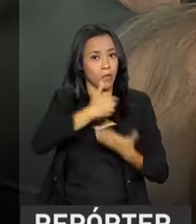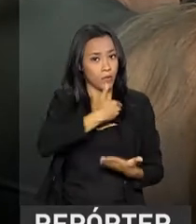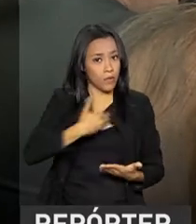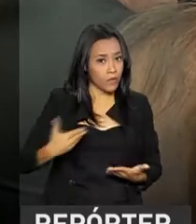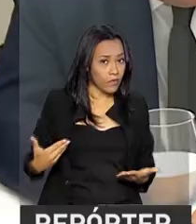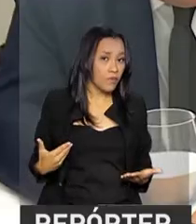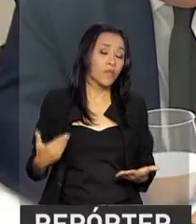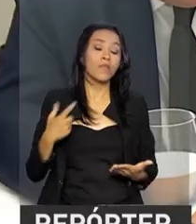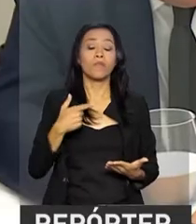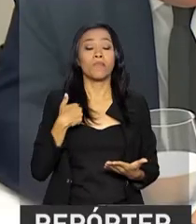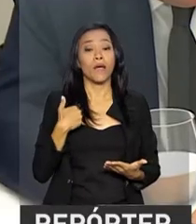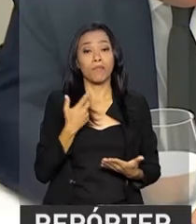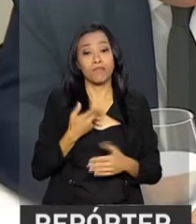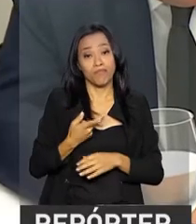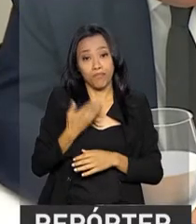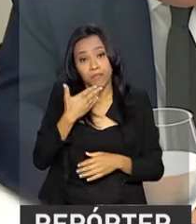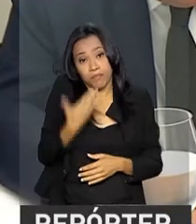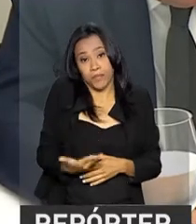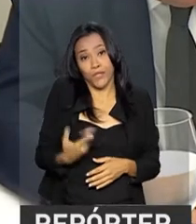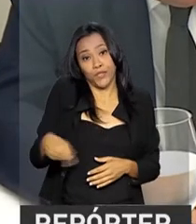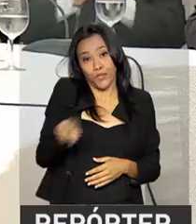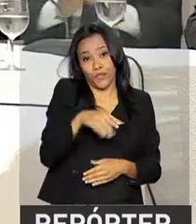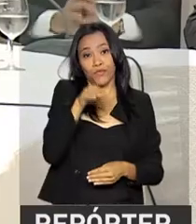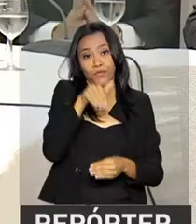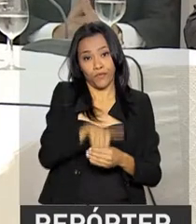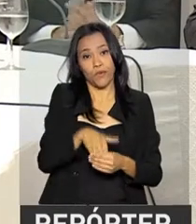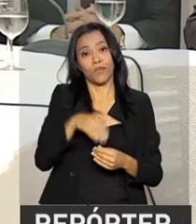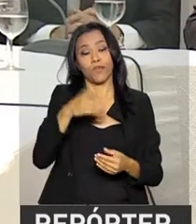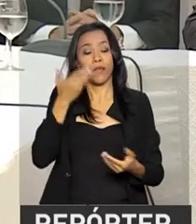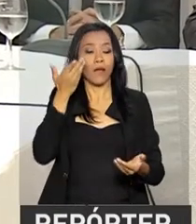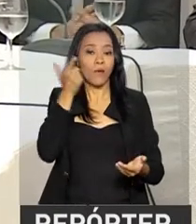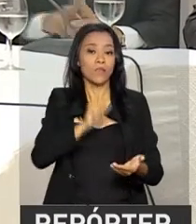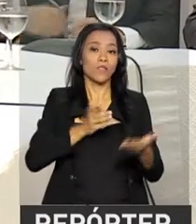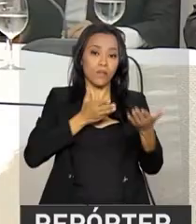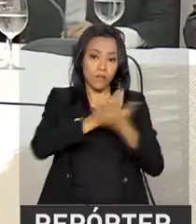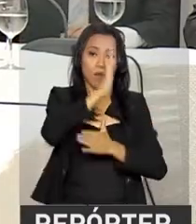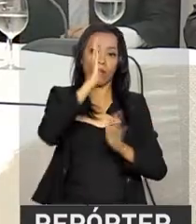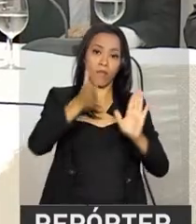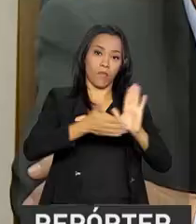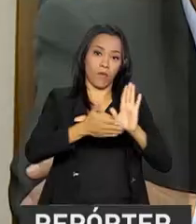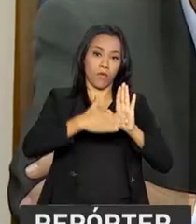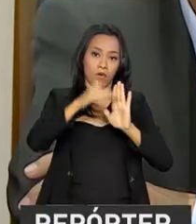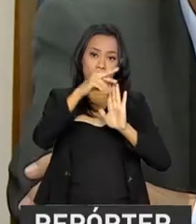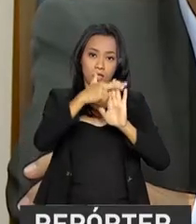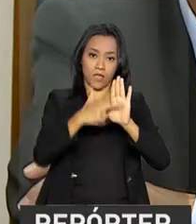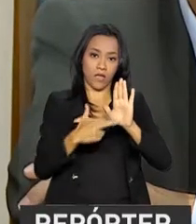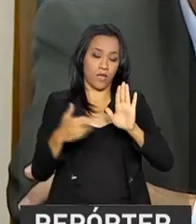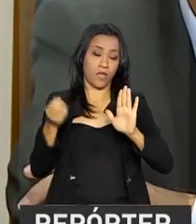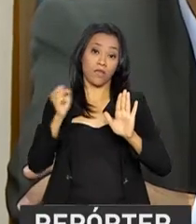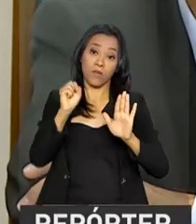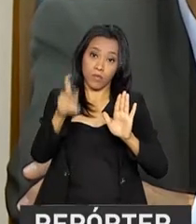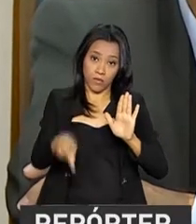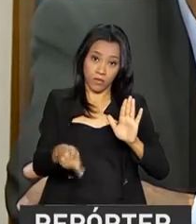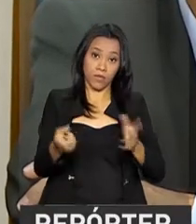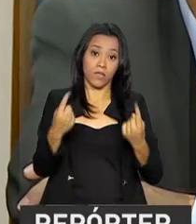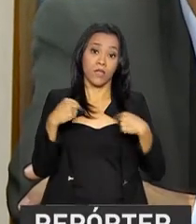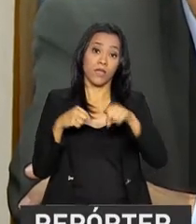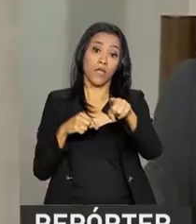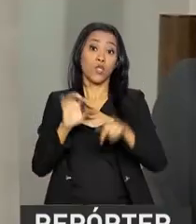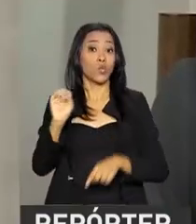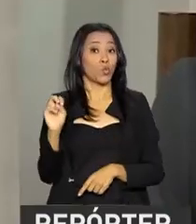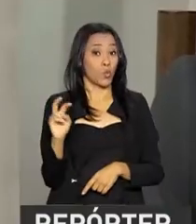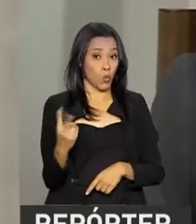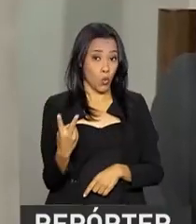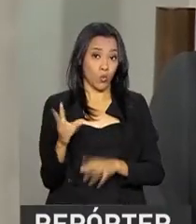a reforma da Previdência. Após intensas negociações, dois partidos fecharam questão em apoio